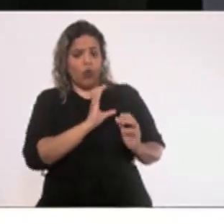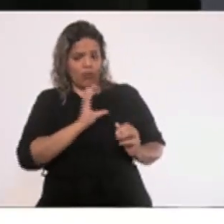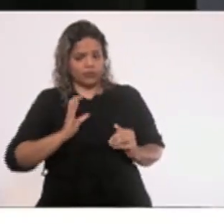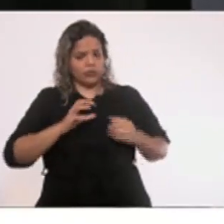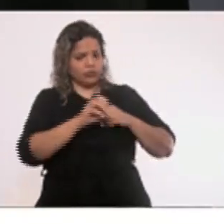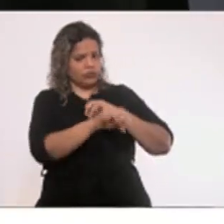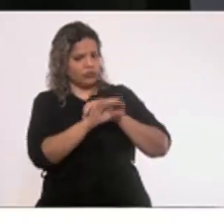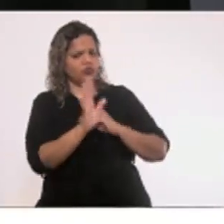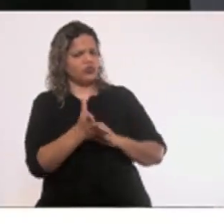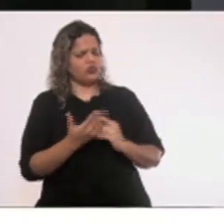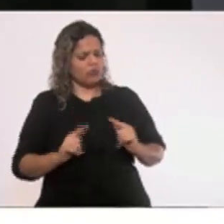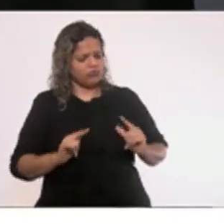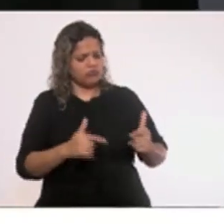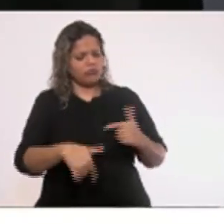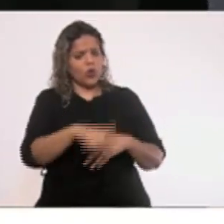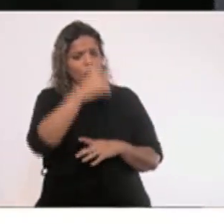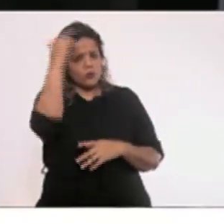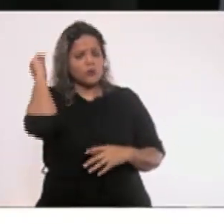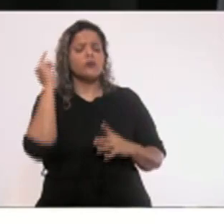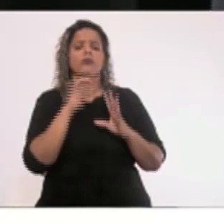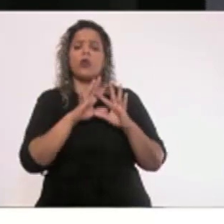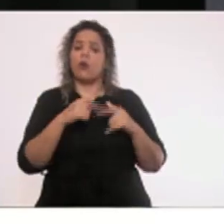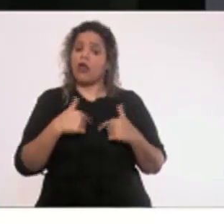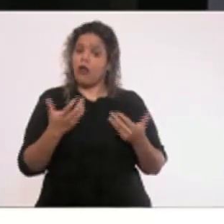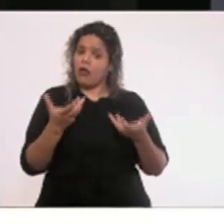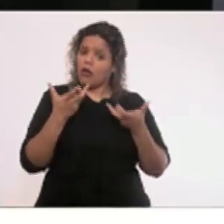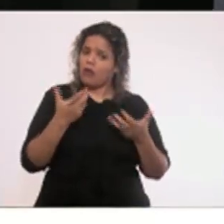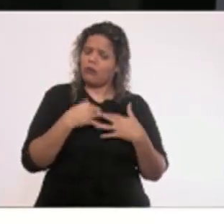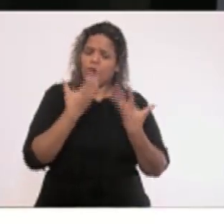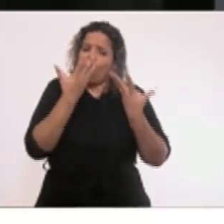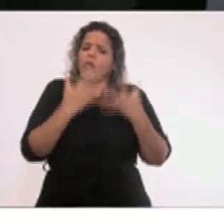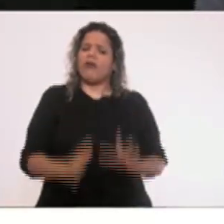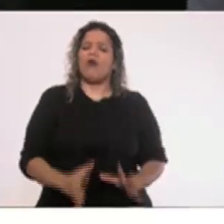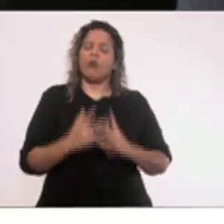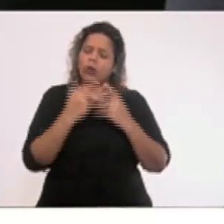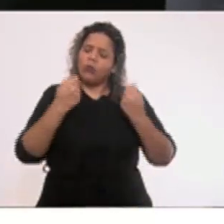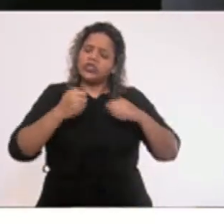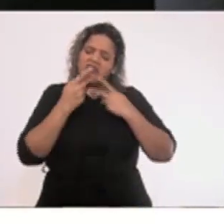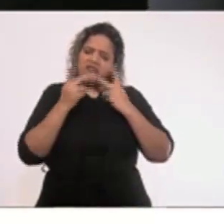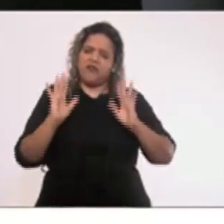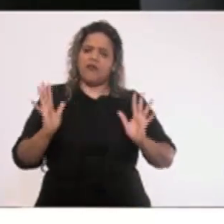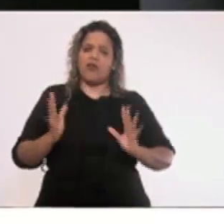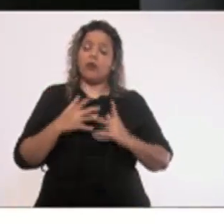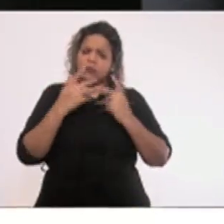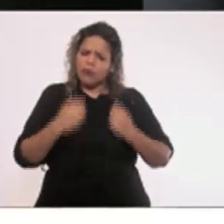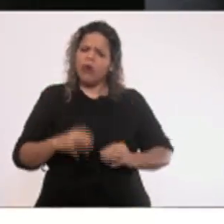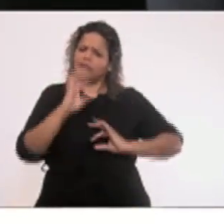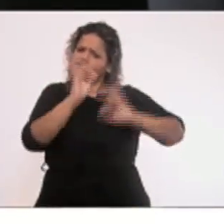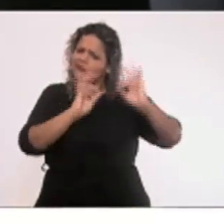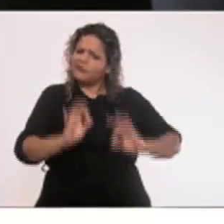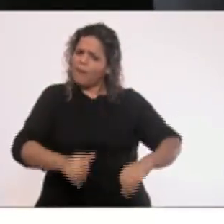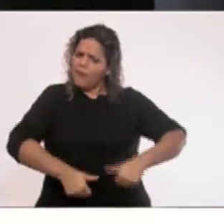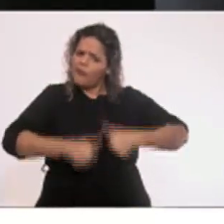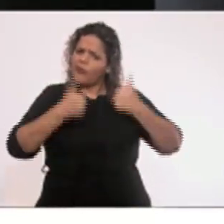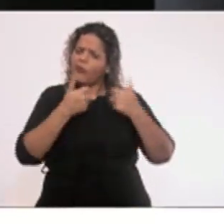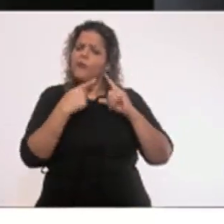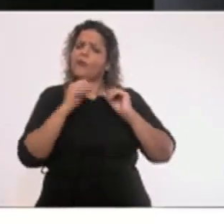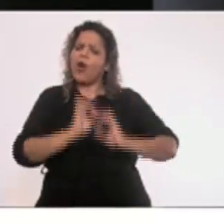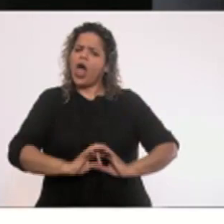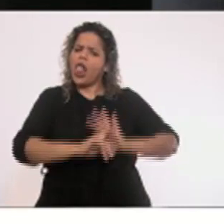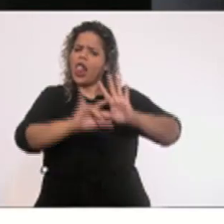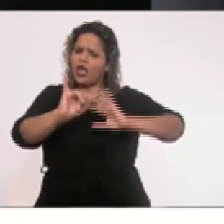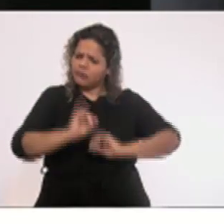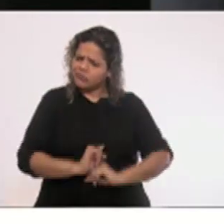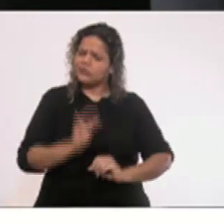Frente Parlamentar, hoje presidida pelo deputado Luiz Paulo. Então, eu não queria deixar de falar isso aqui ao microfone. A gente pode aperfeiçoar muito esse texto, ter uma lei